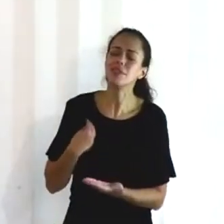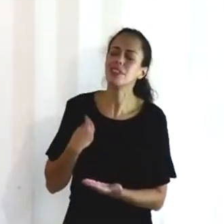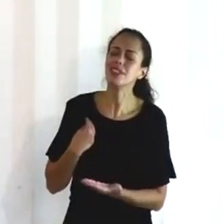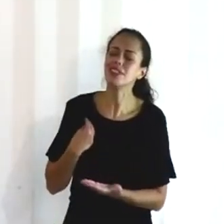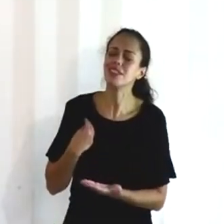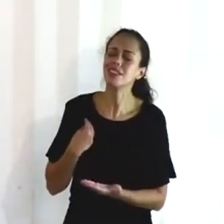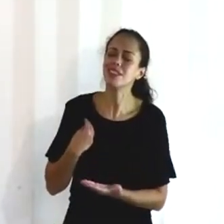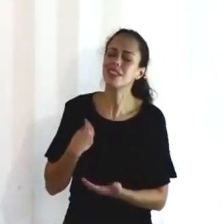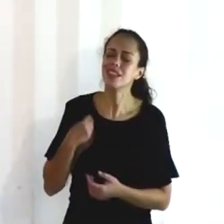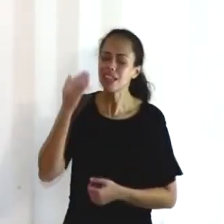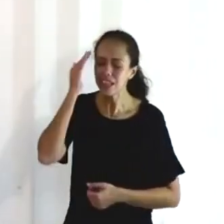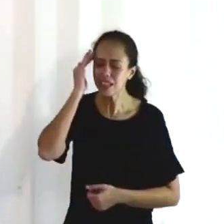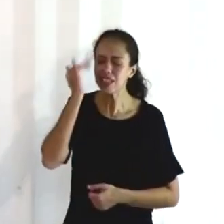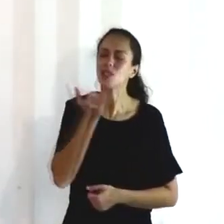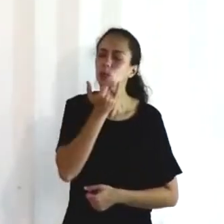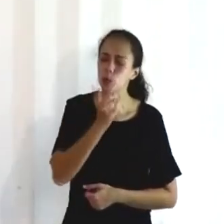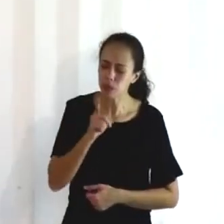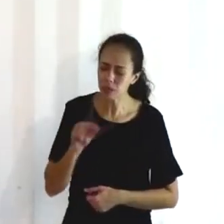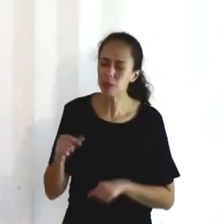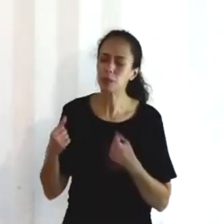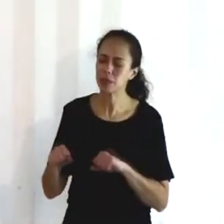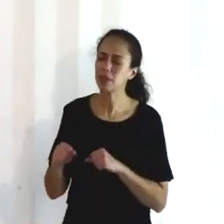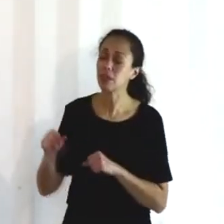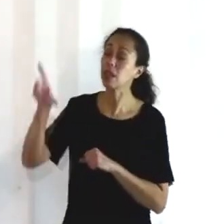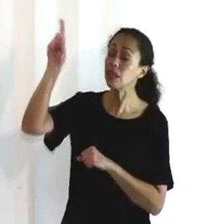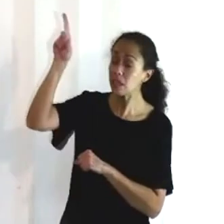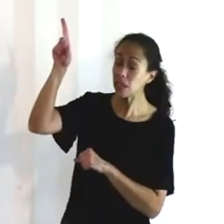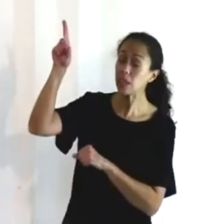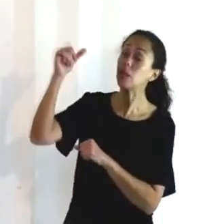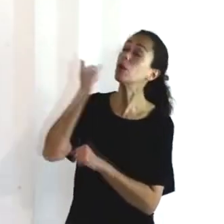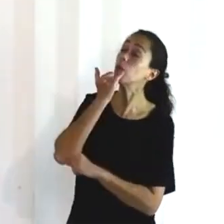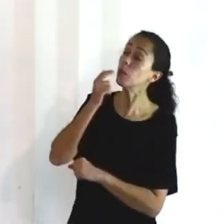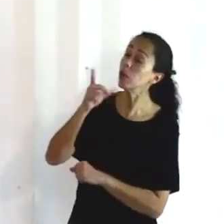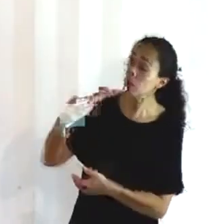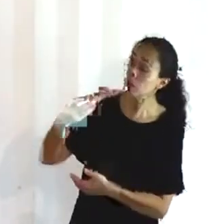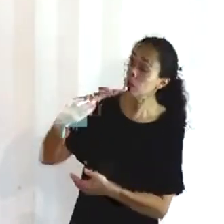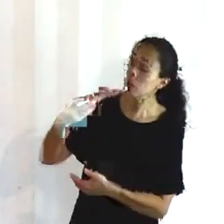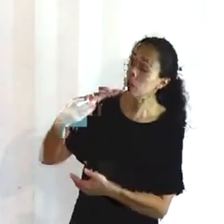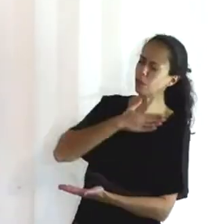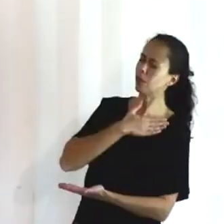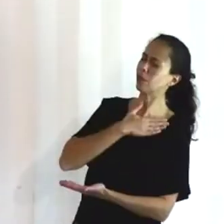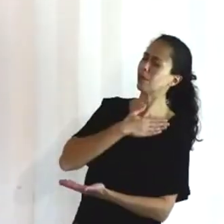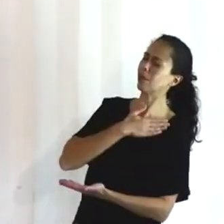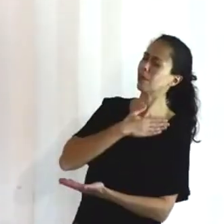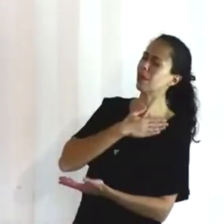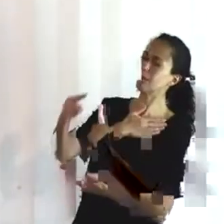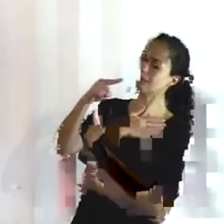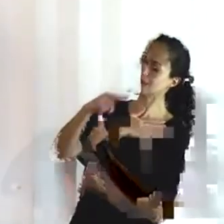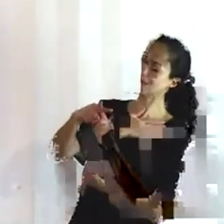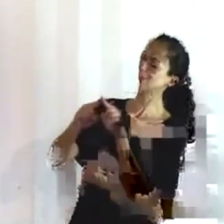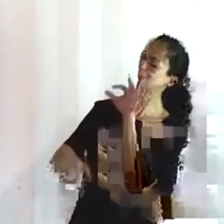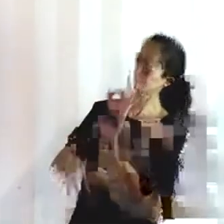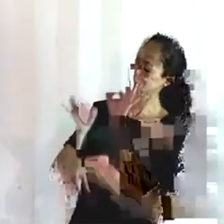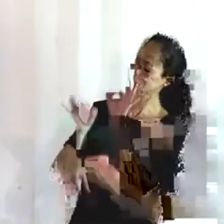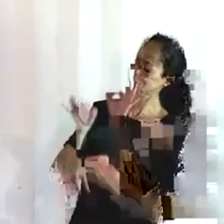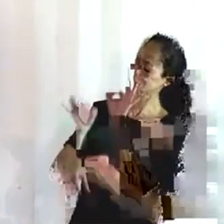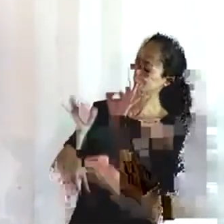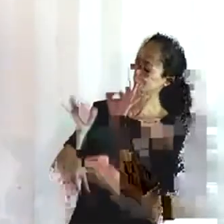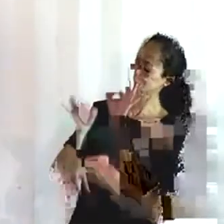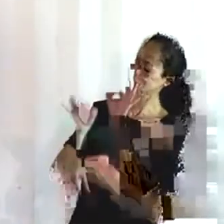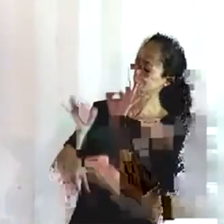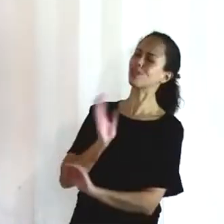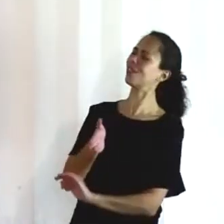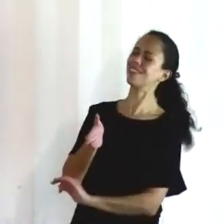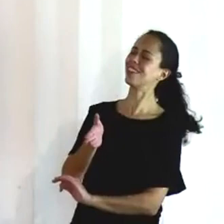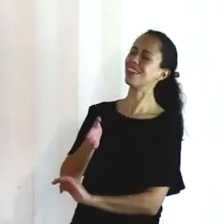perdoa, que a justiça foi estabelecida no Seu Filho na cruz e que nós podemos juntos caminhar com as